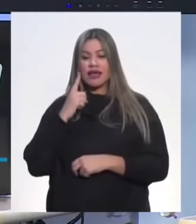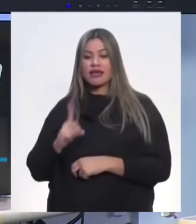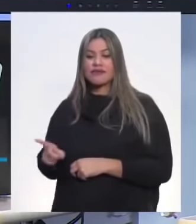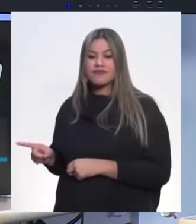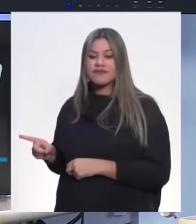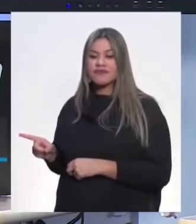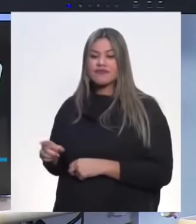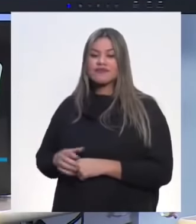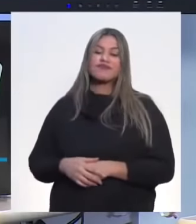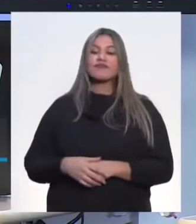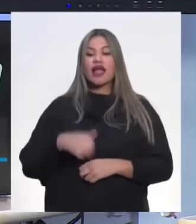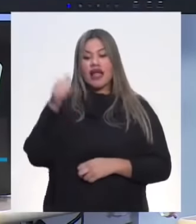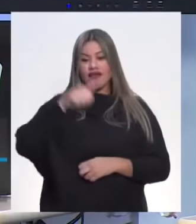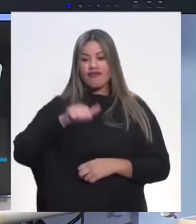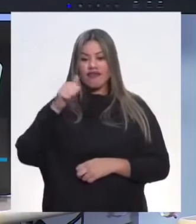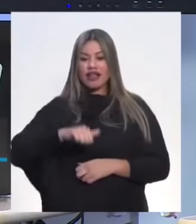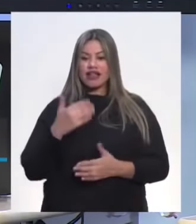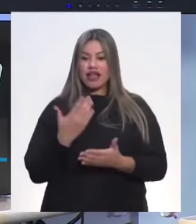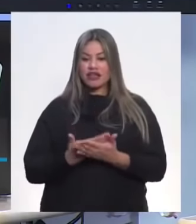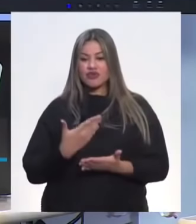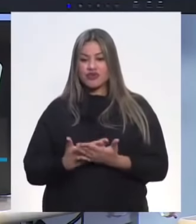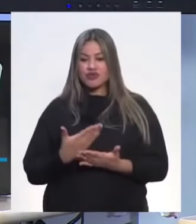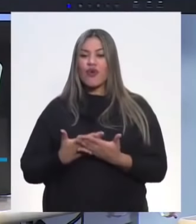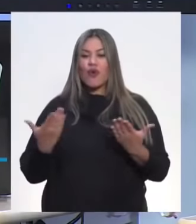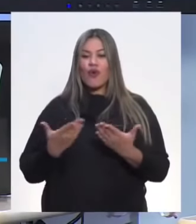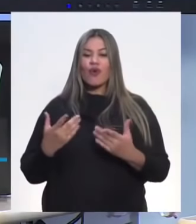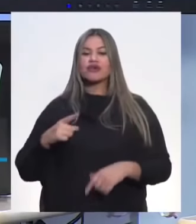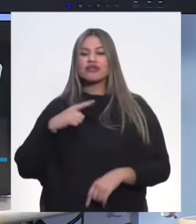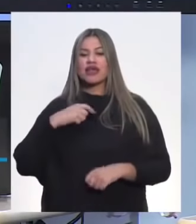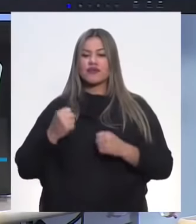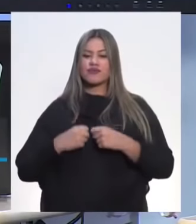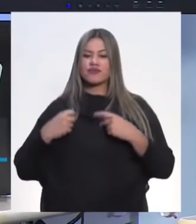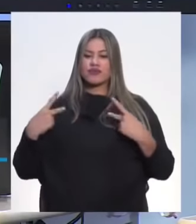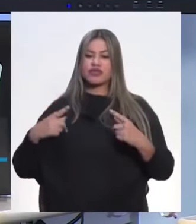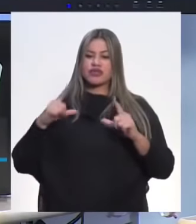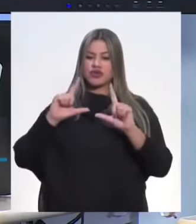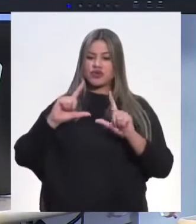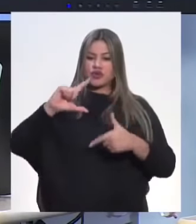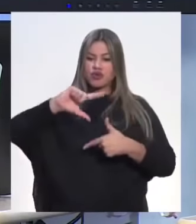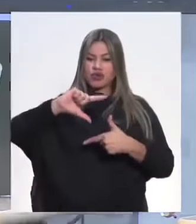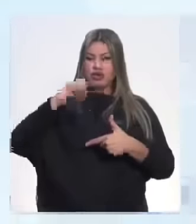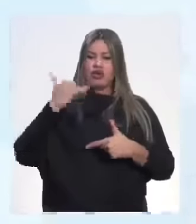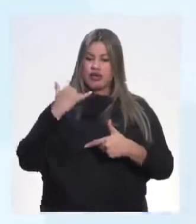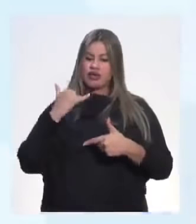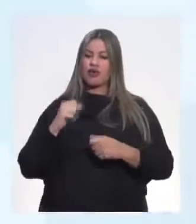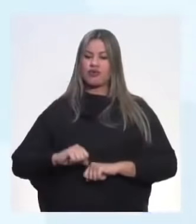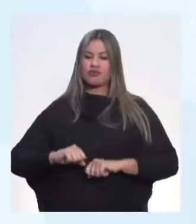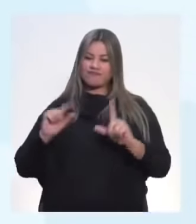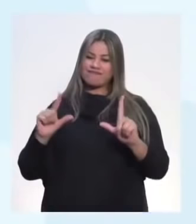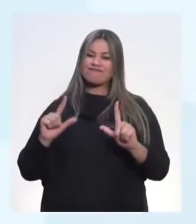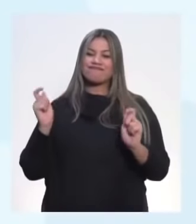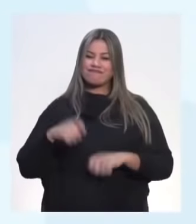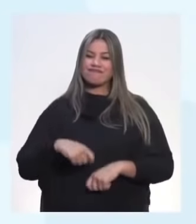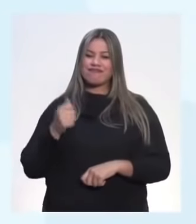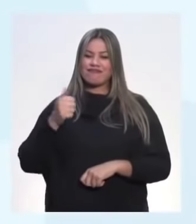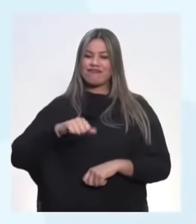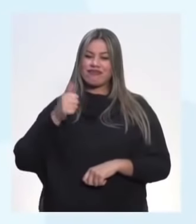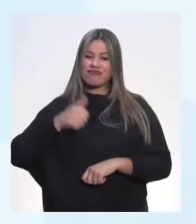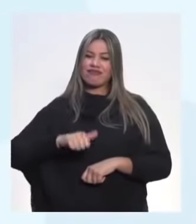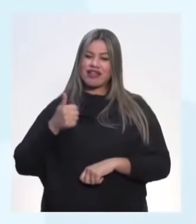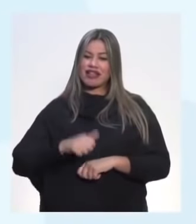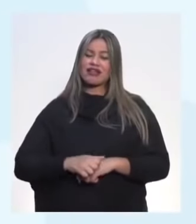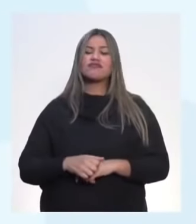de avaliar aqui a nossa aula. Temos aí o link e o QR Code, como já é de praxe, aí para vocês avaliarem. Eu não consegui